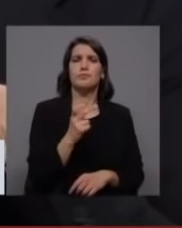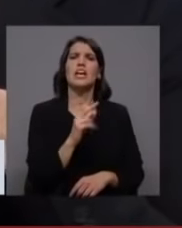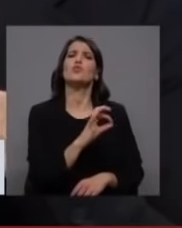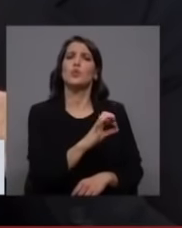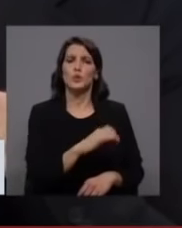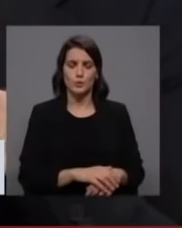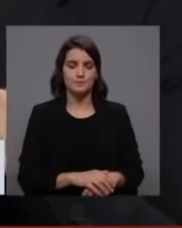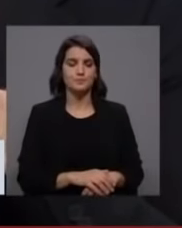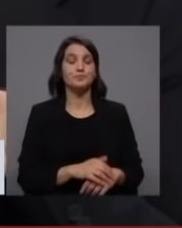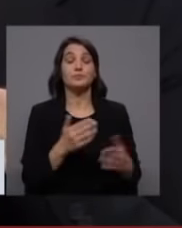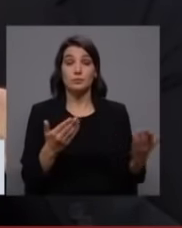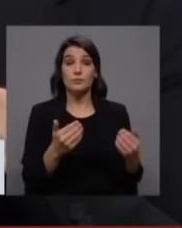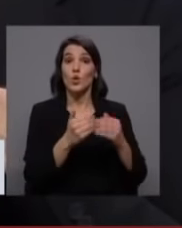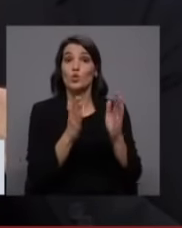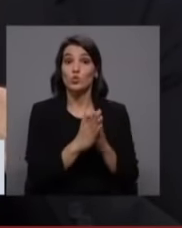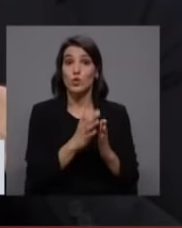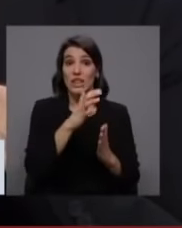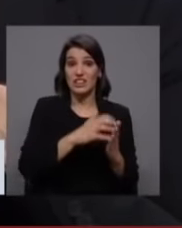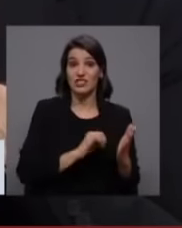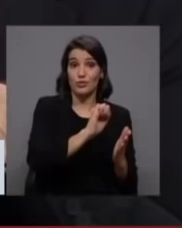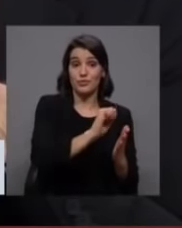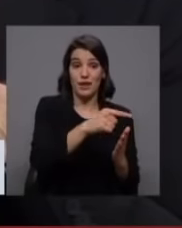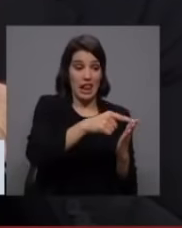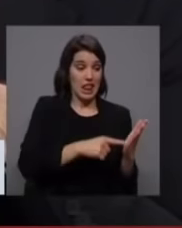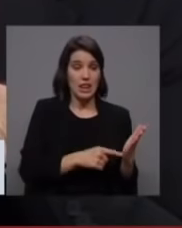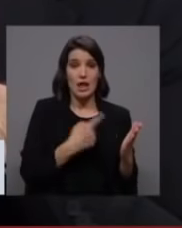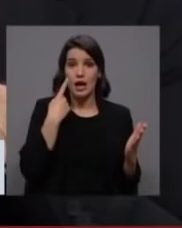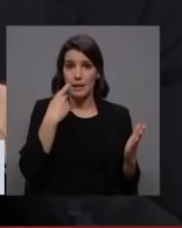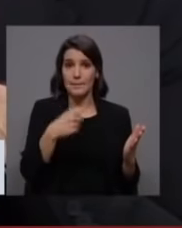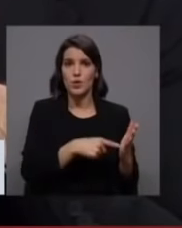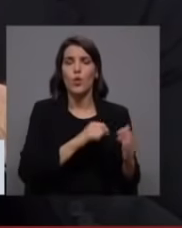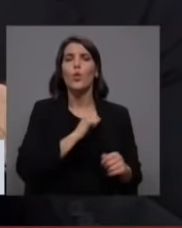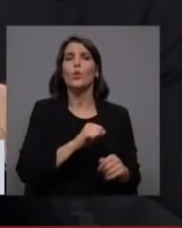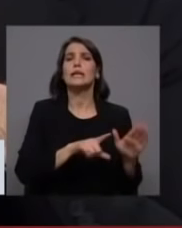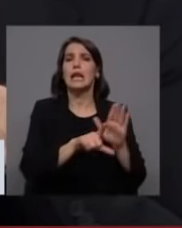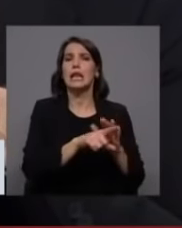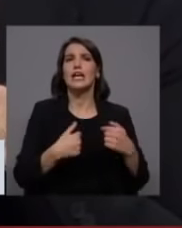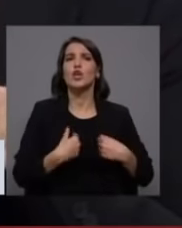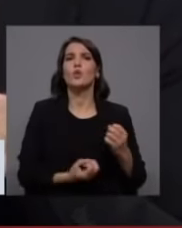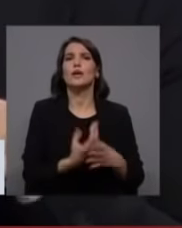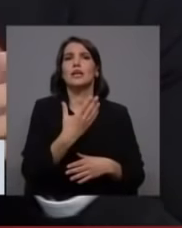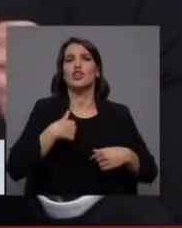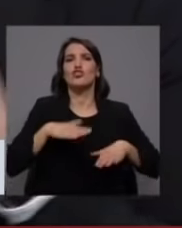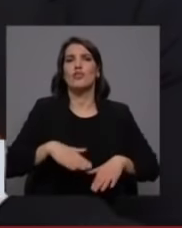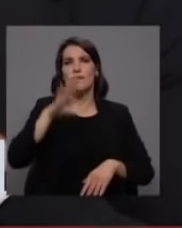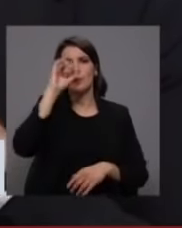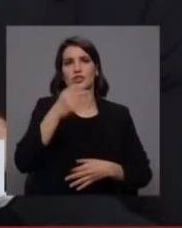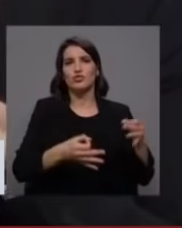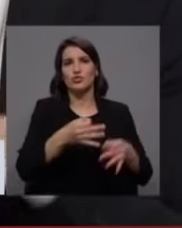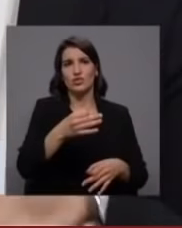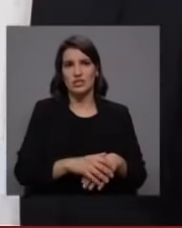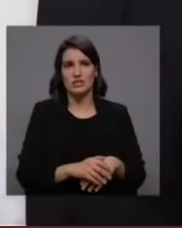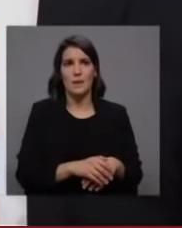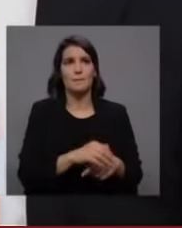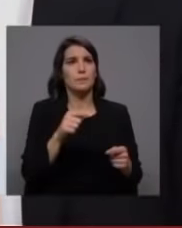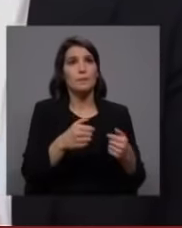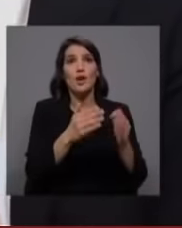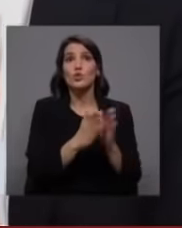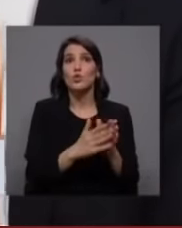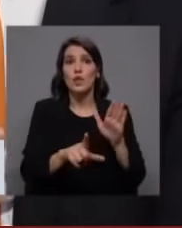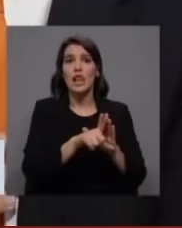onde toda a tese não seja a parou é quanto a legislação que eu fiz por minha vó a senhora queria trabalhar dentro de